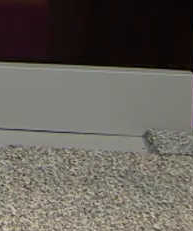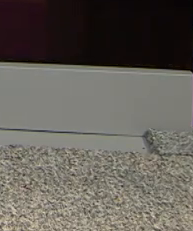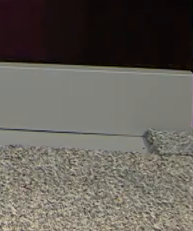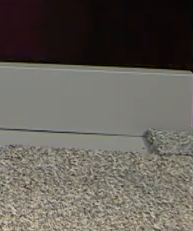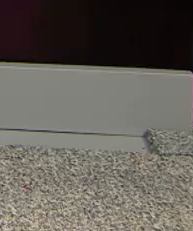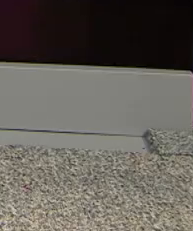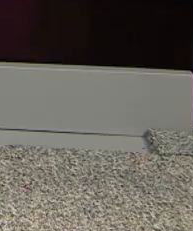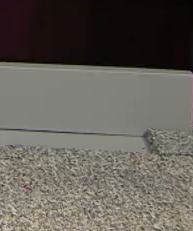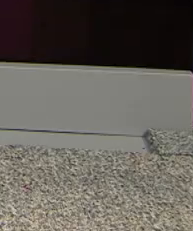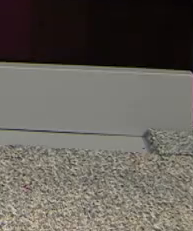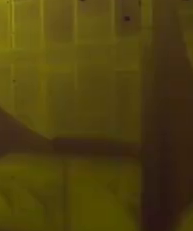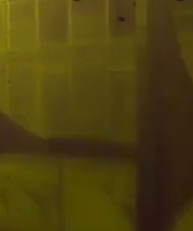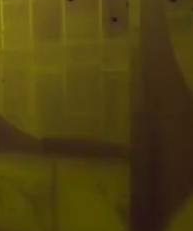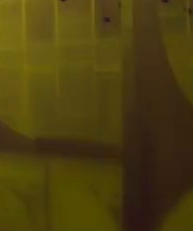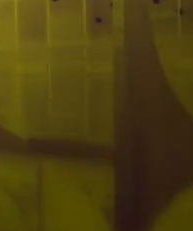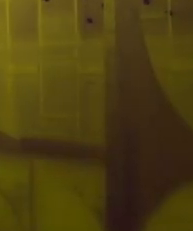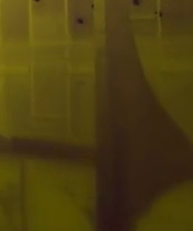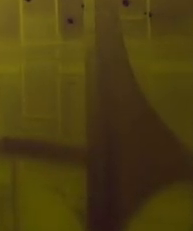federal